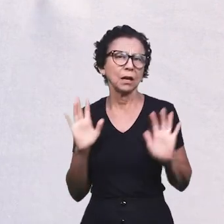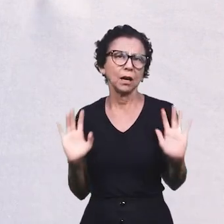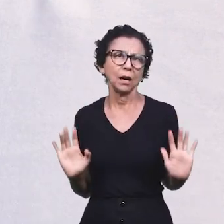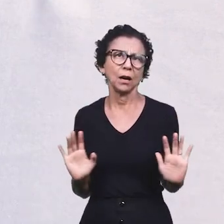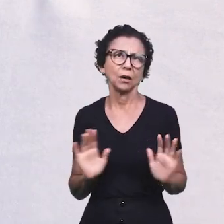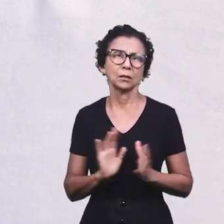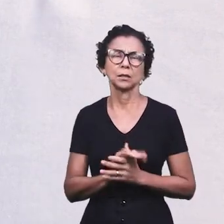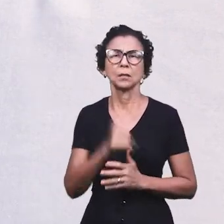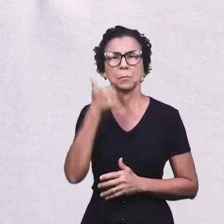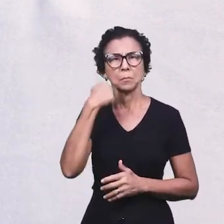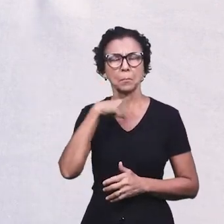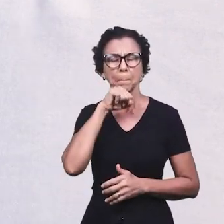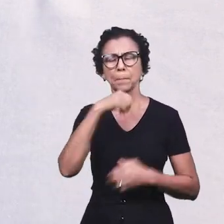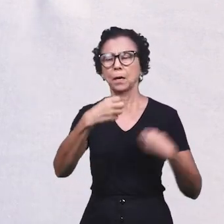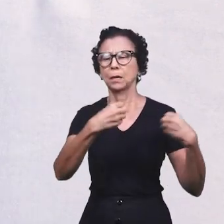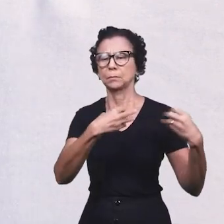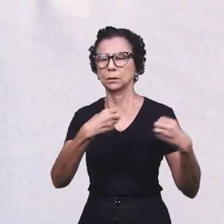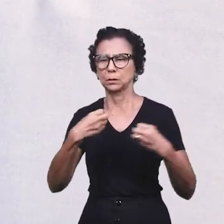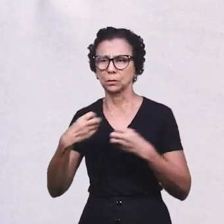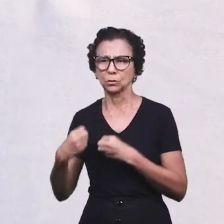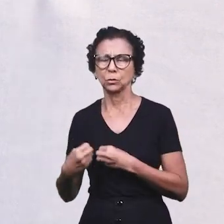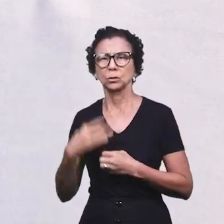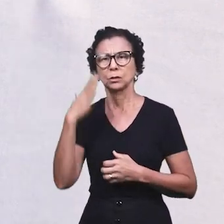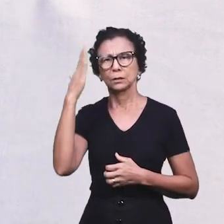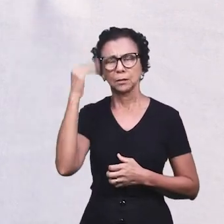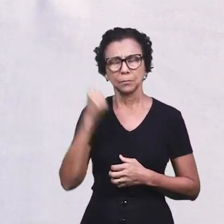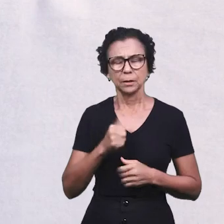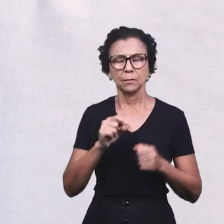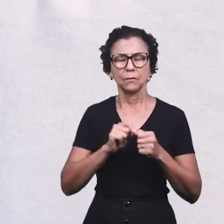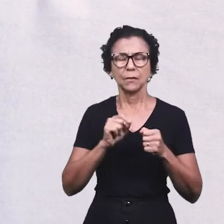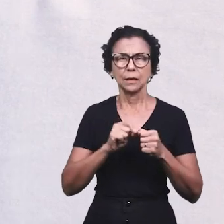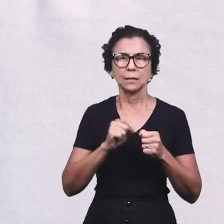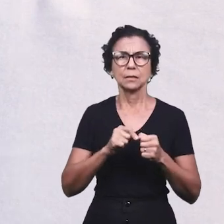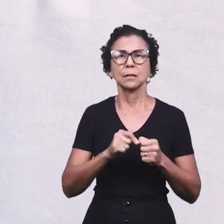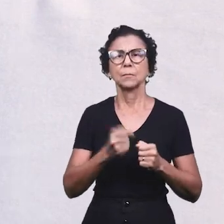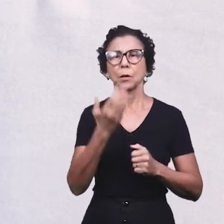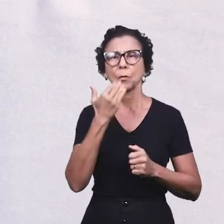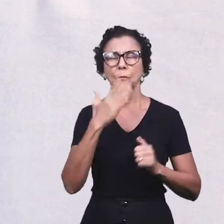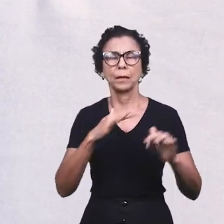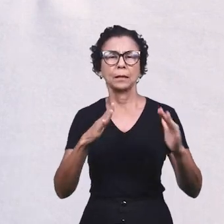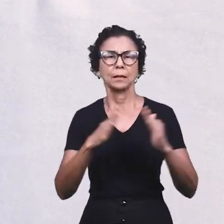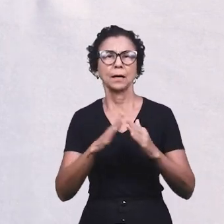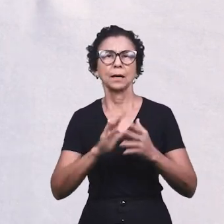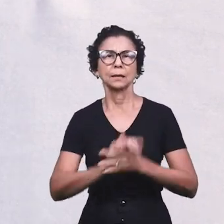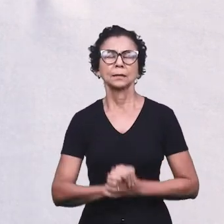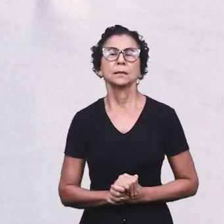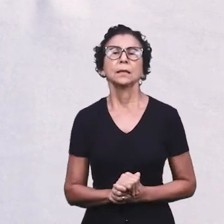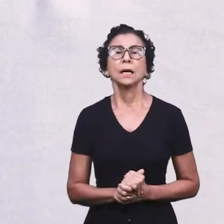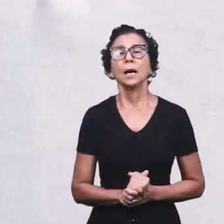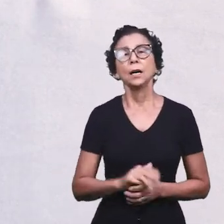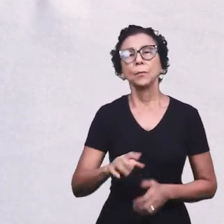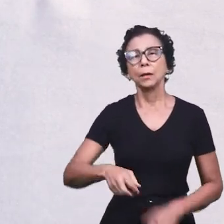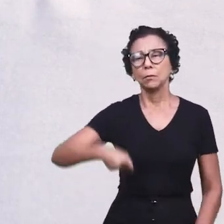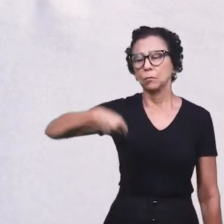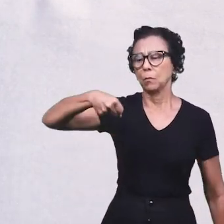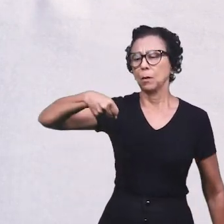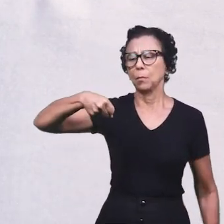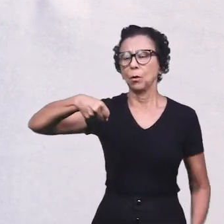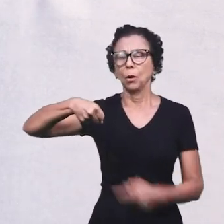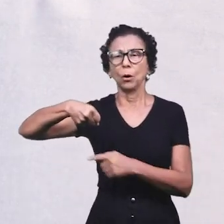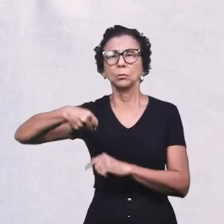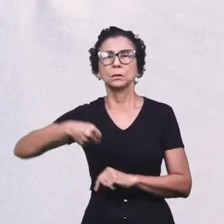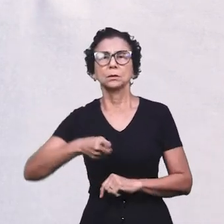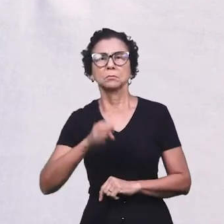que eu sabia fazer, aquilo que a minha mãe já tinha me ensinado, aquilo que eu já fazia para casa, e eu levava numa bolsa térmica e